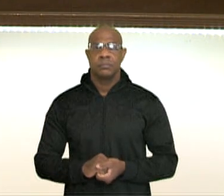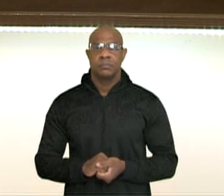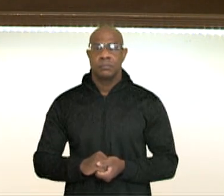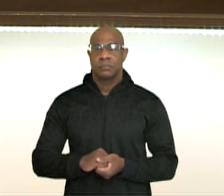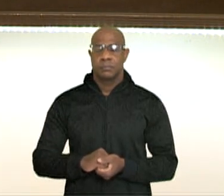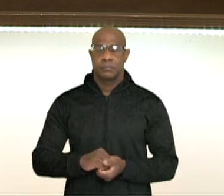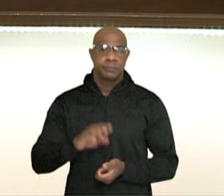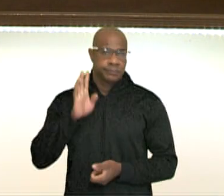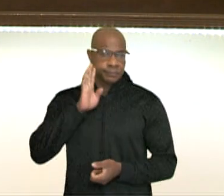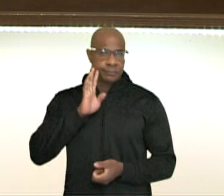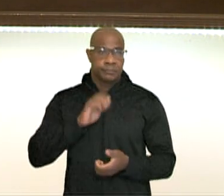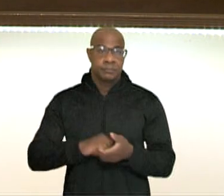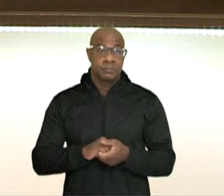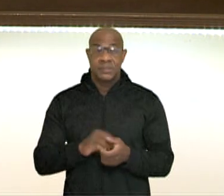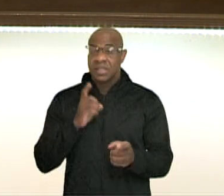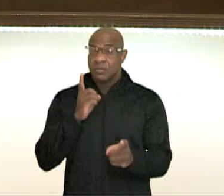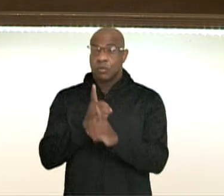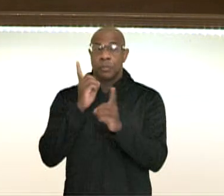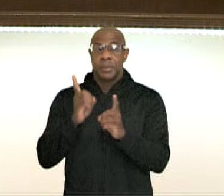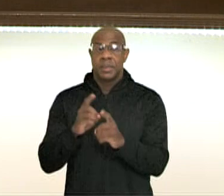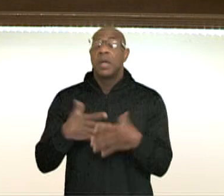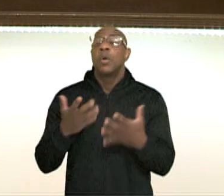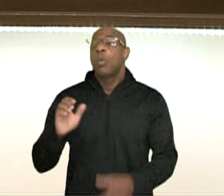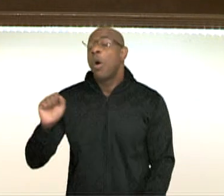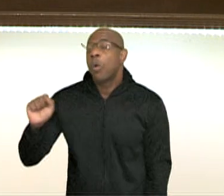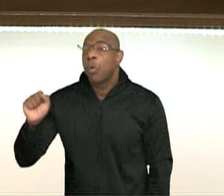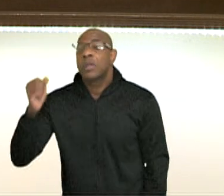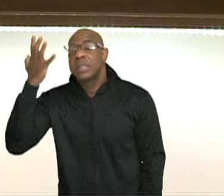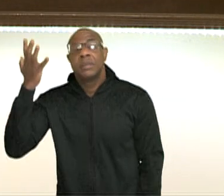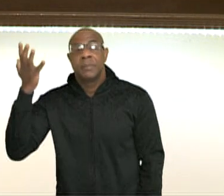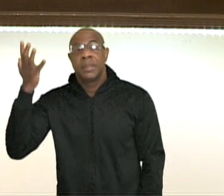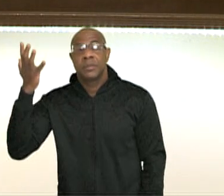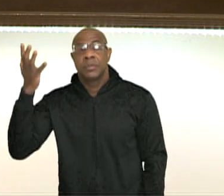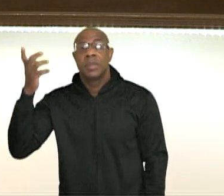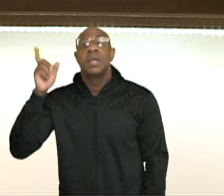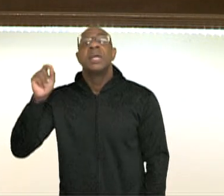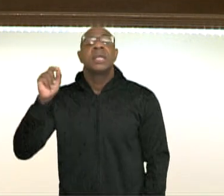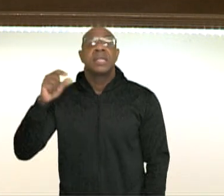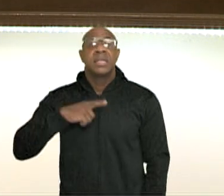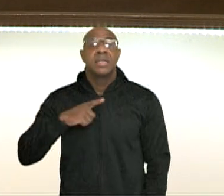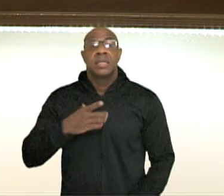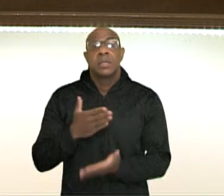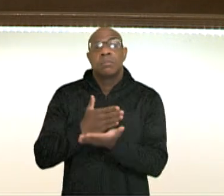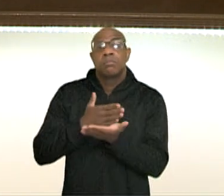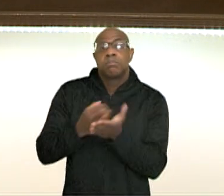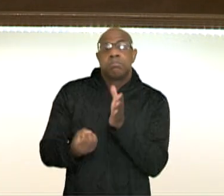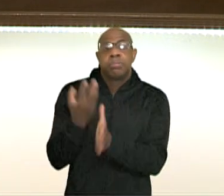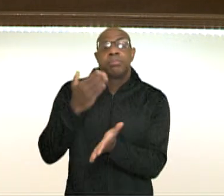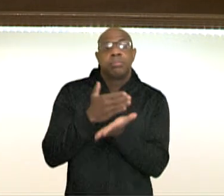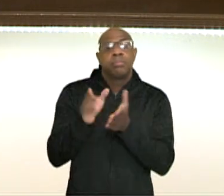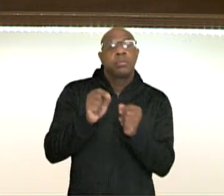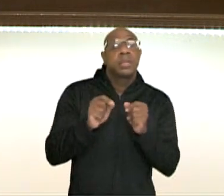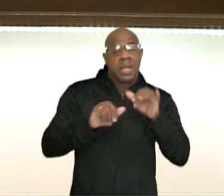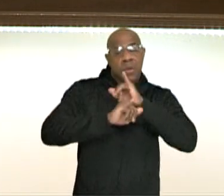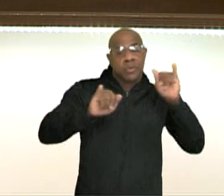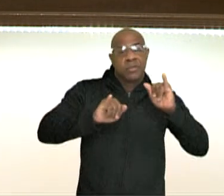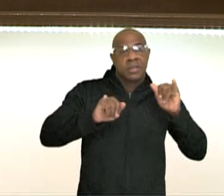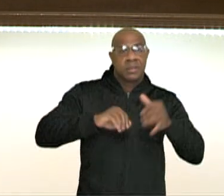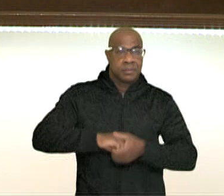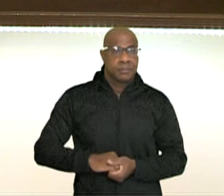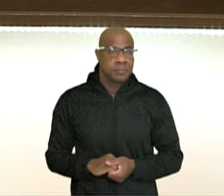Legal. E aí, descobriu qual foi o fato que deu origem, então, à nossa notícia aqui? Descobriu? Vamos ver, então?